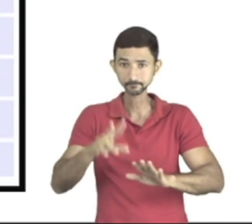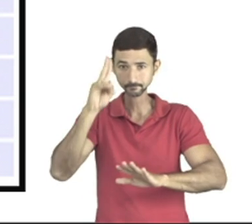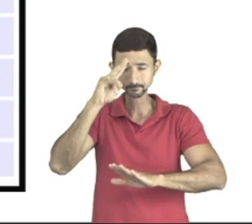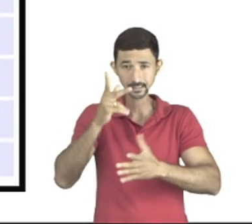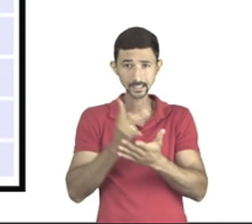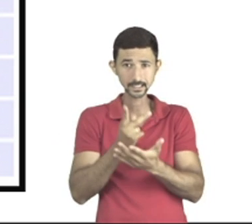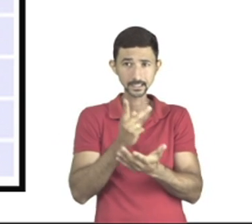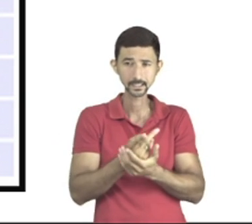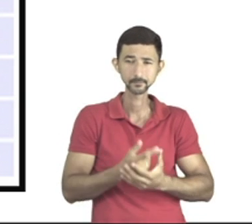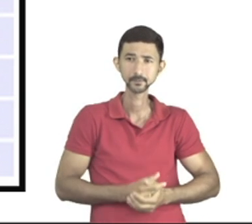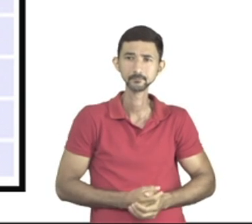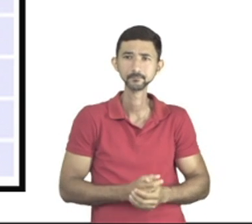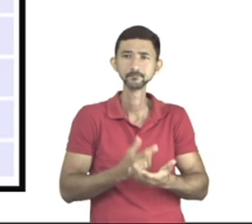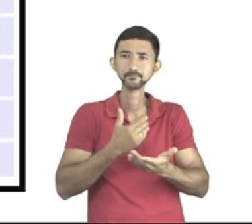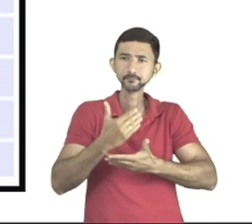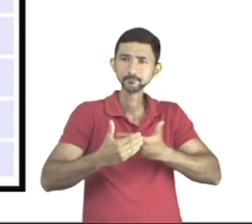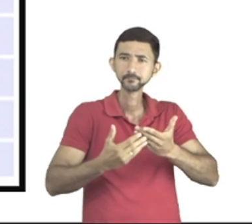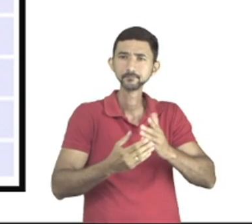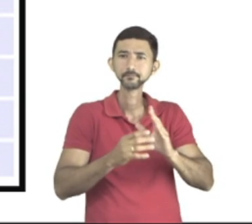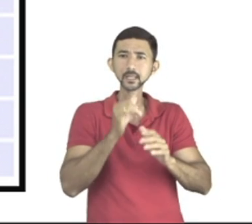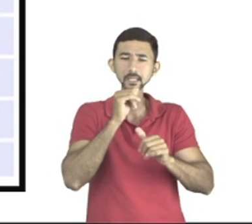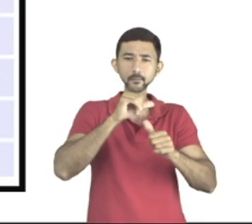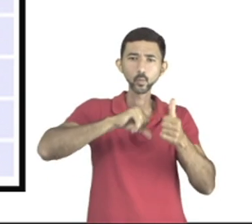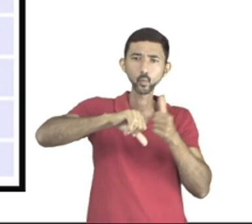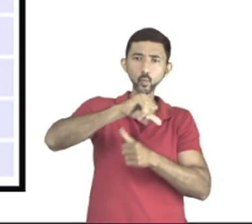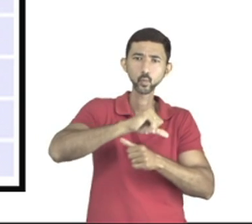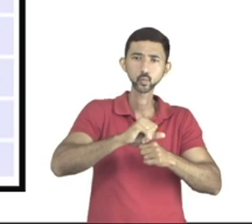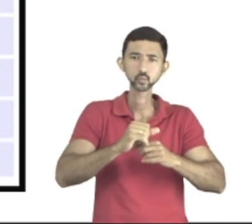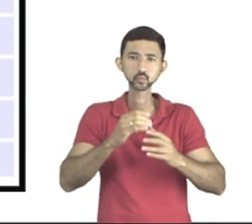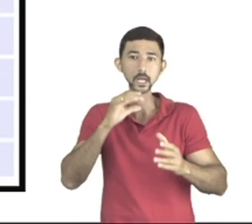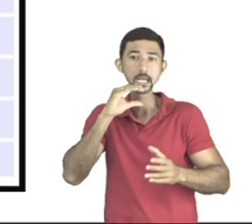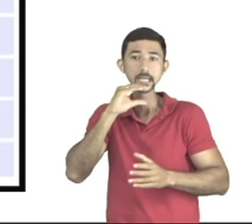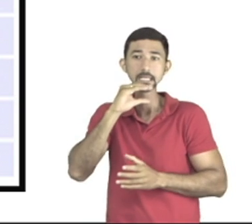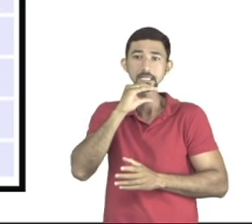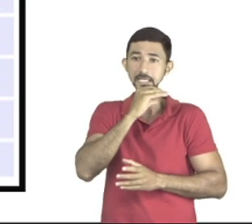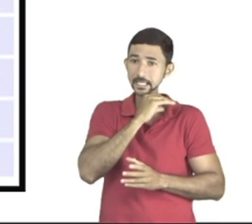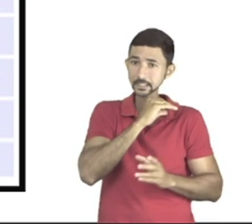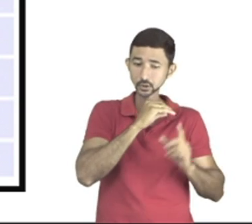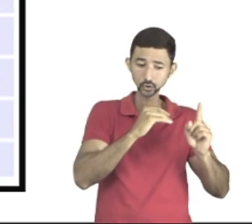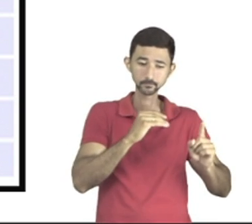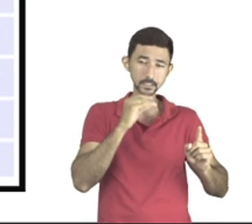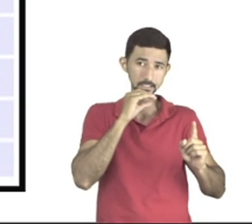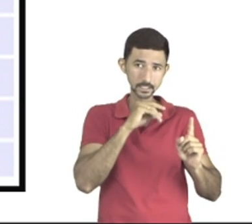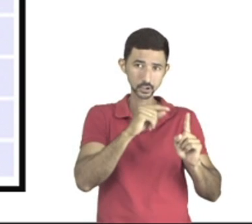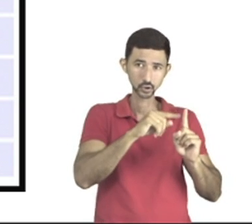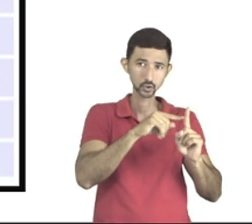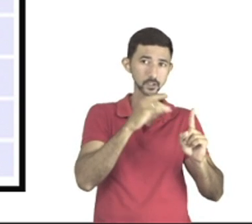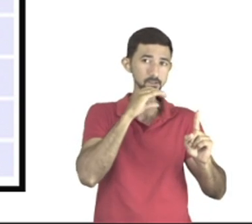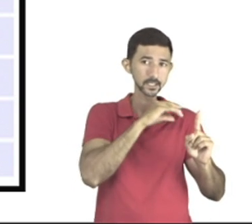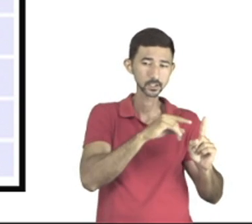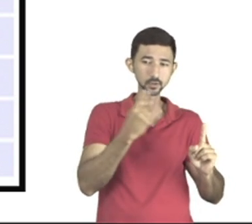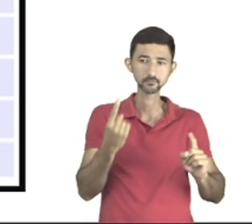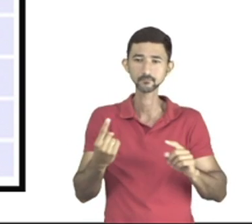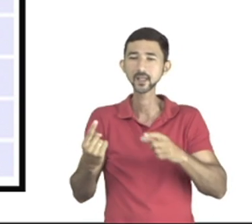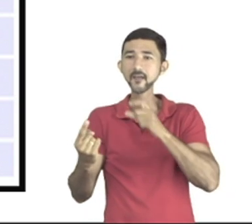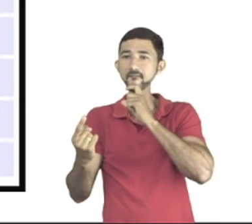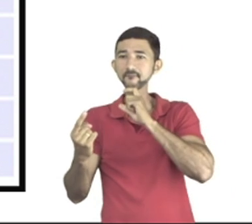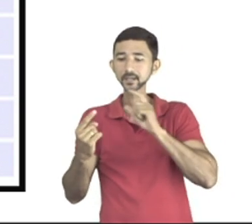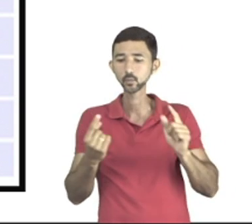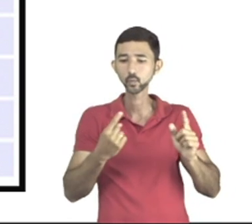sempre passa calor de quem está mais quente para quem está mais frio, para que se possa ter o